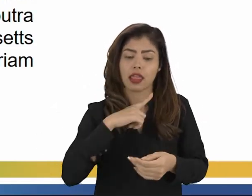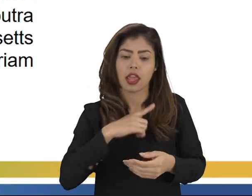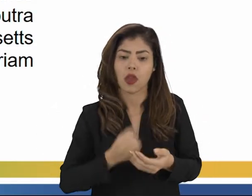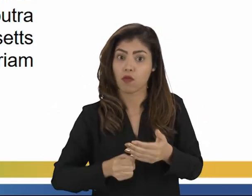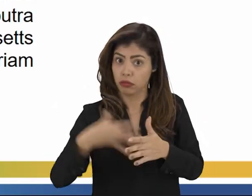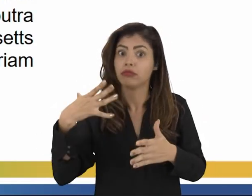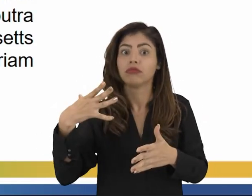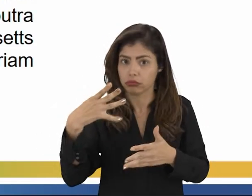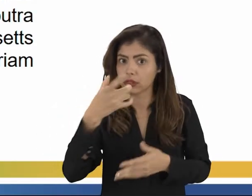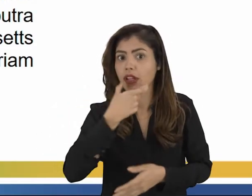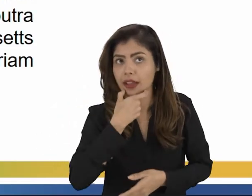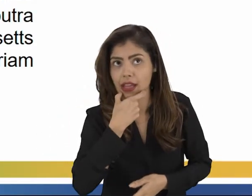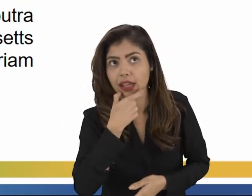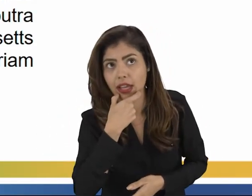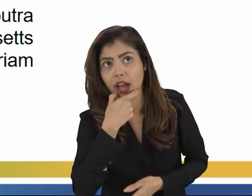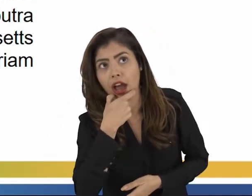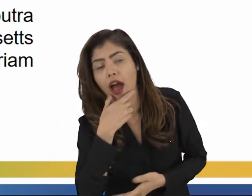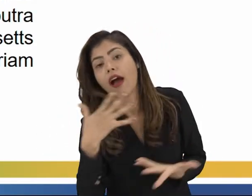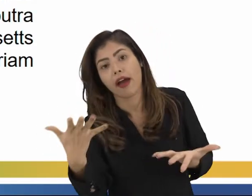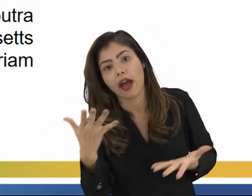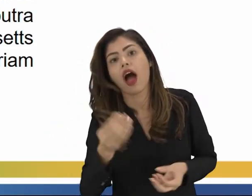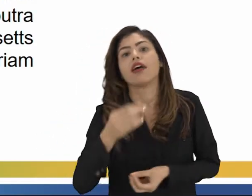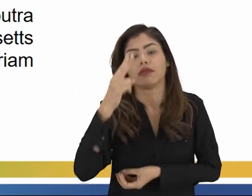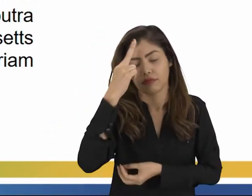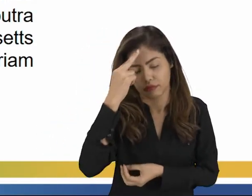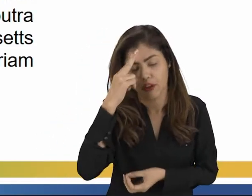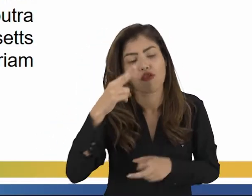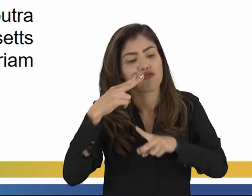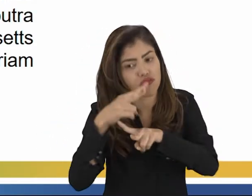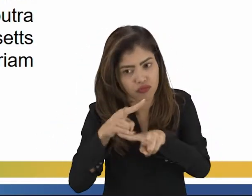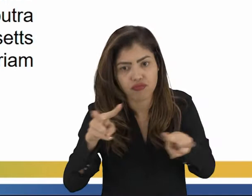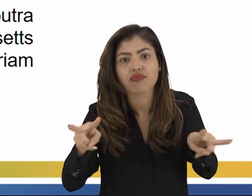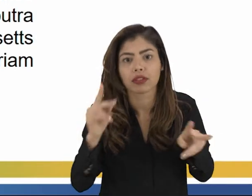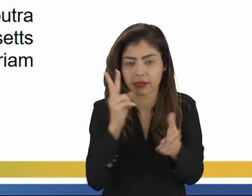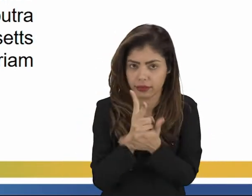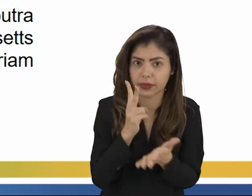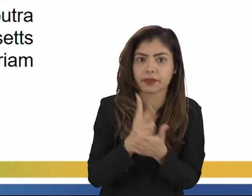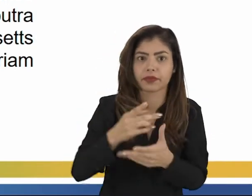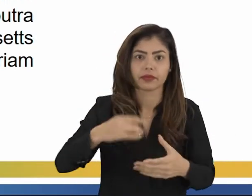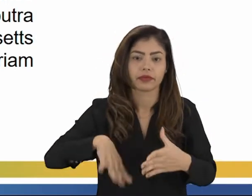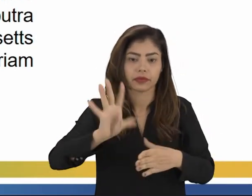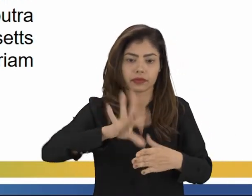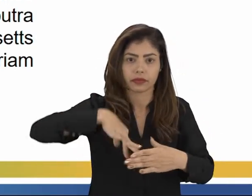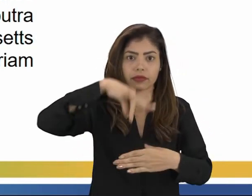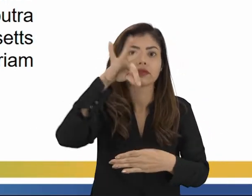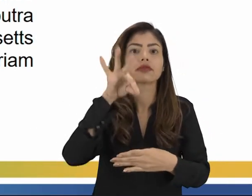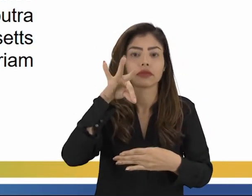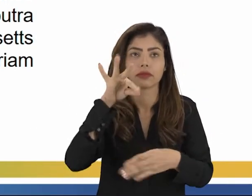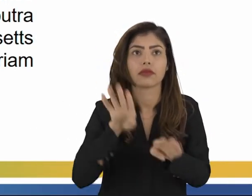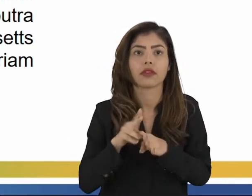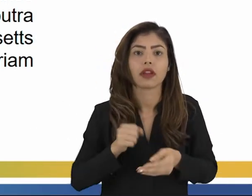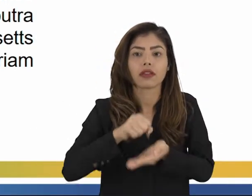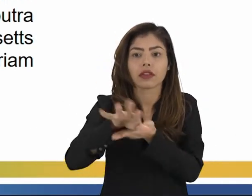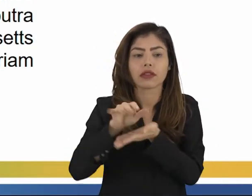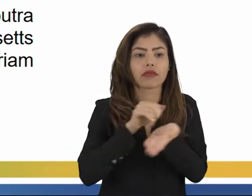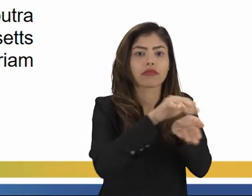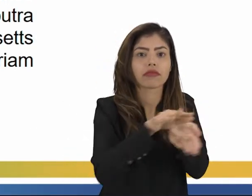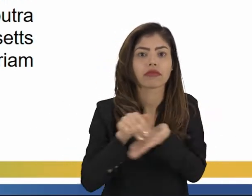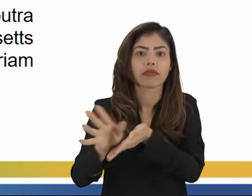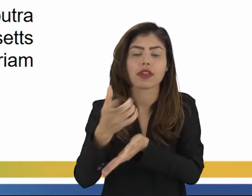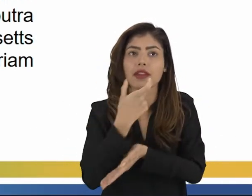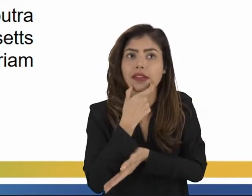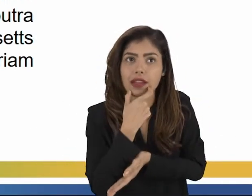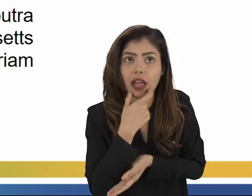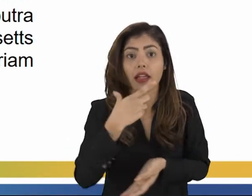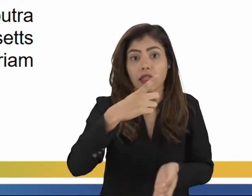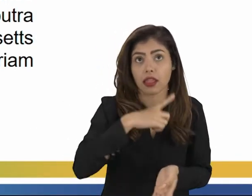na Inglaterra. Vamos dizer que é uma bebida bem comum na região. E o chá era transferido para a Inglaterra e os